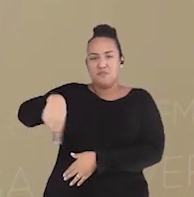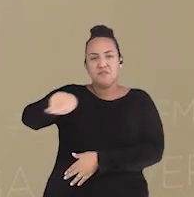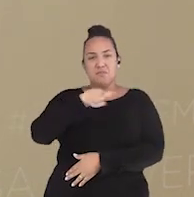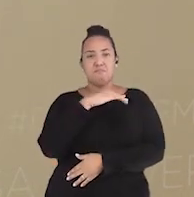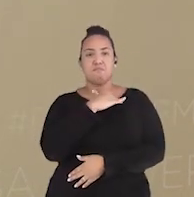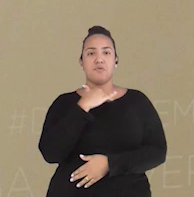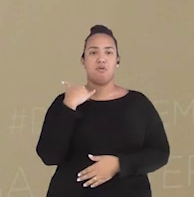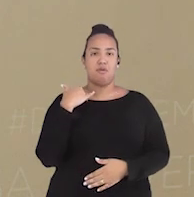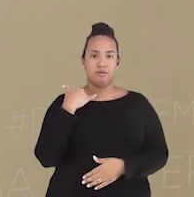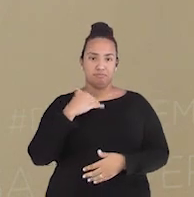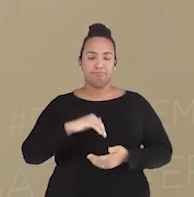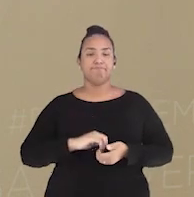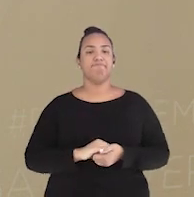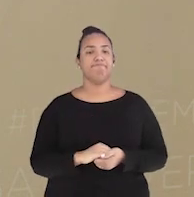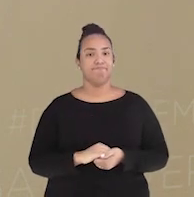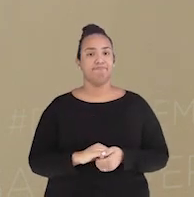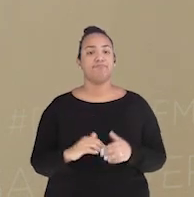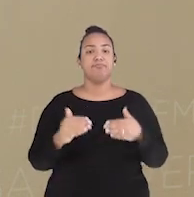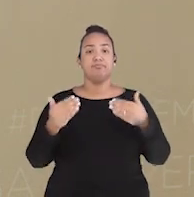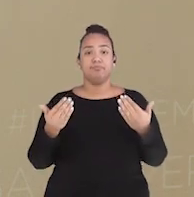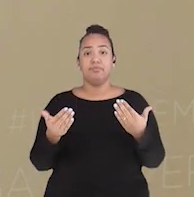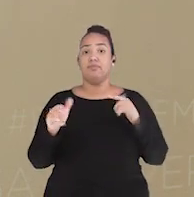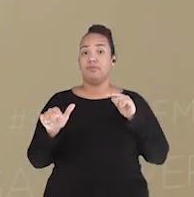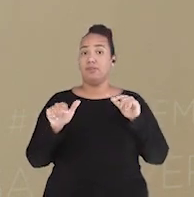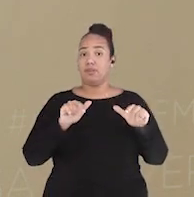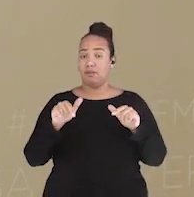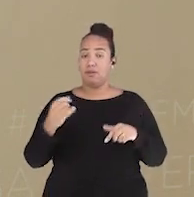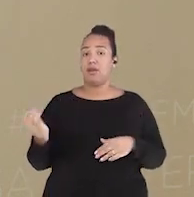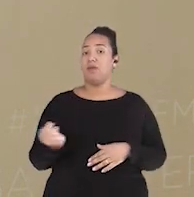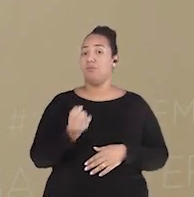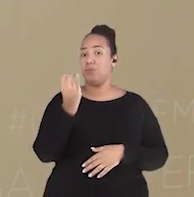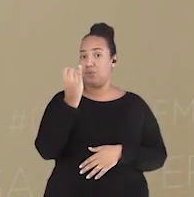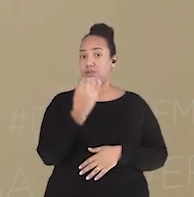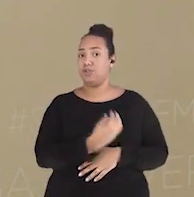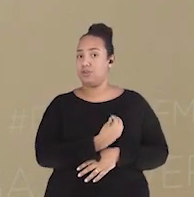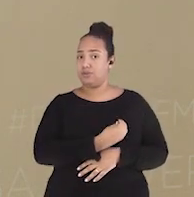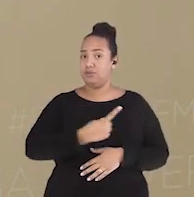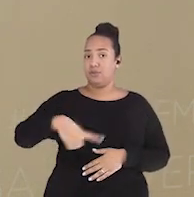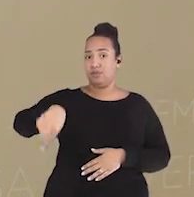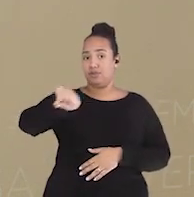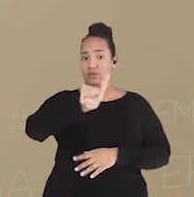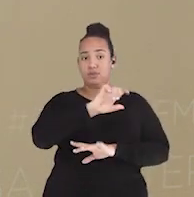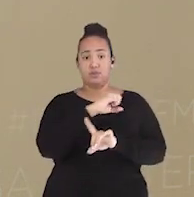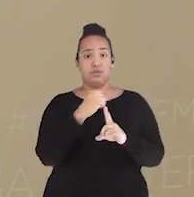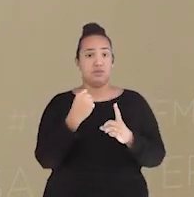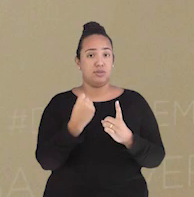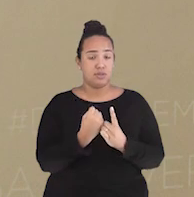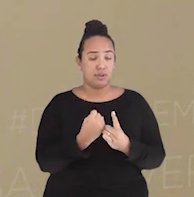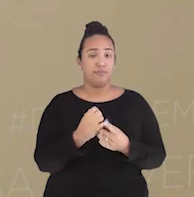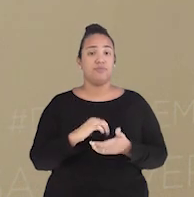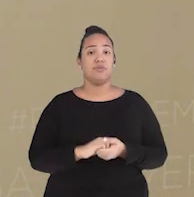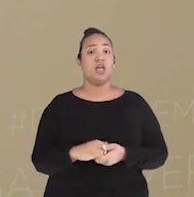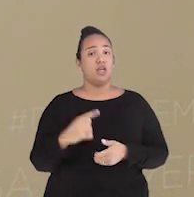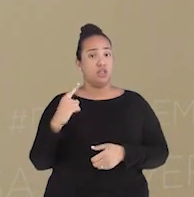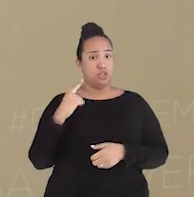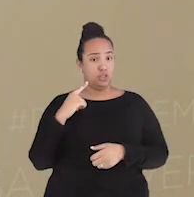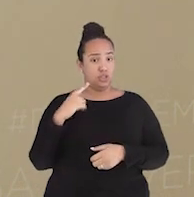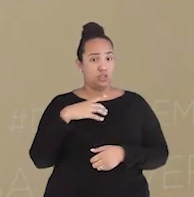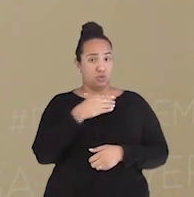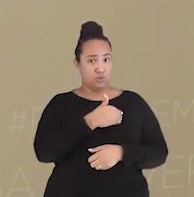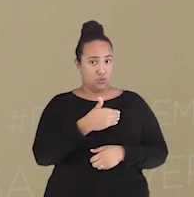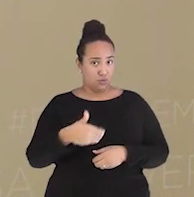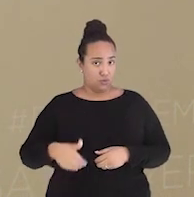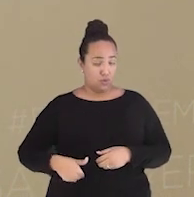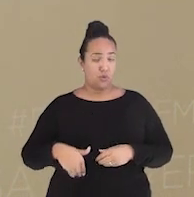morte. O trabalho é uma questão importante para a nossa vida em sociedade. Existiu no governo uma política de massas